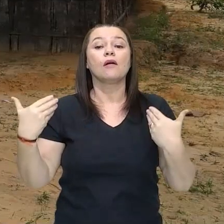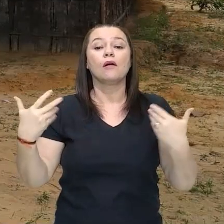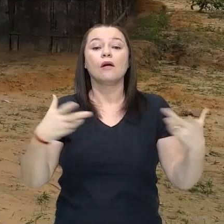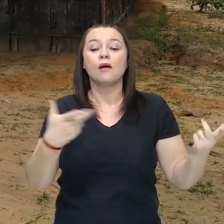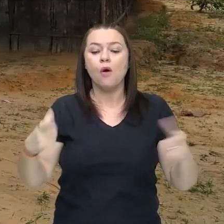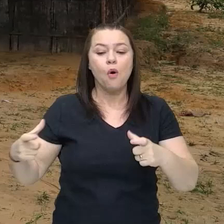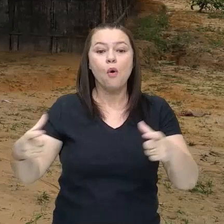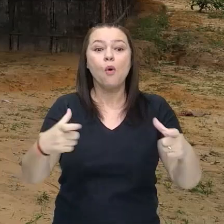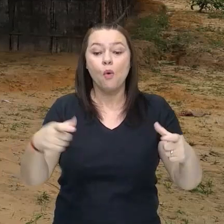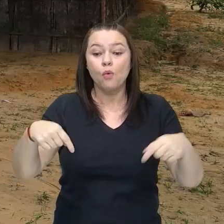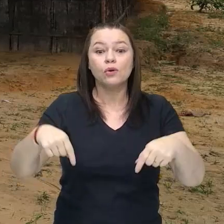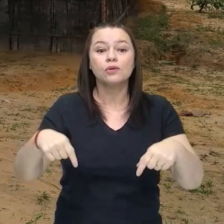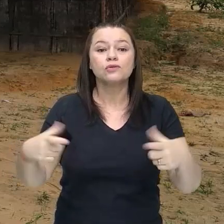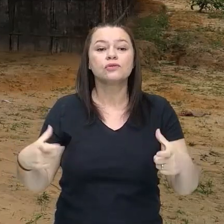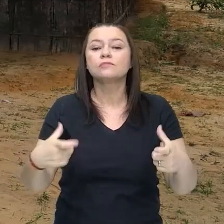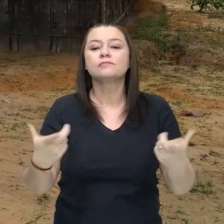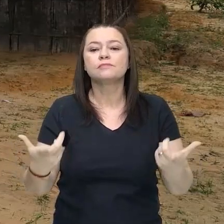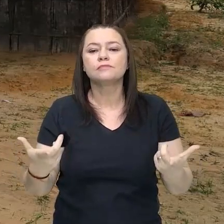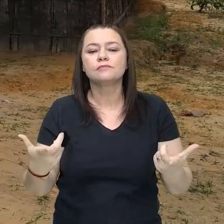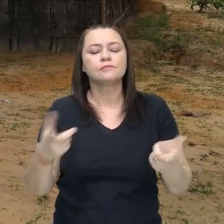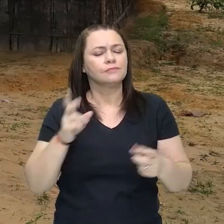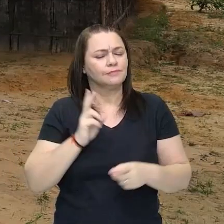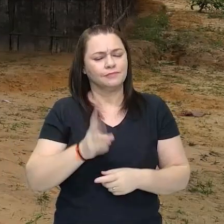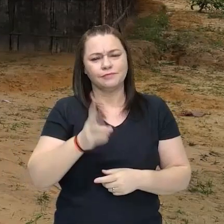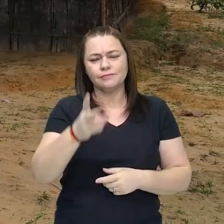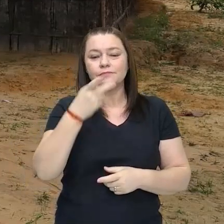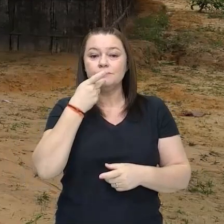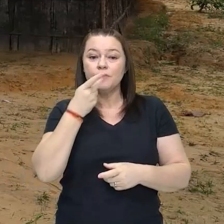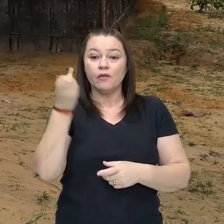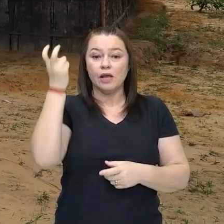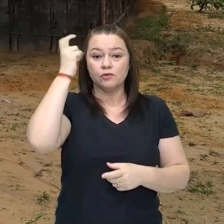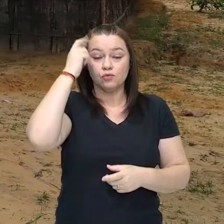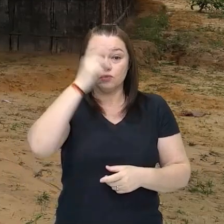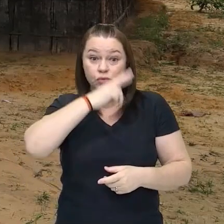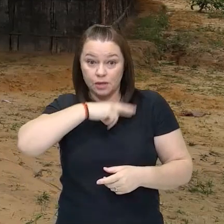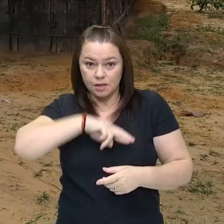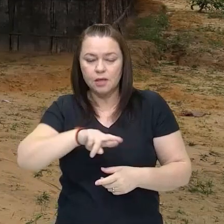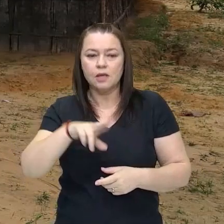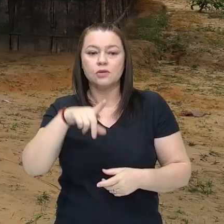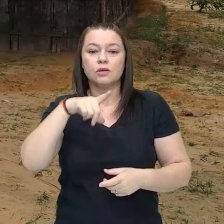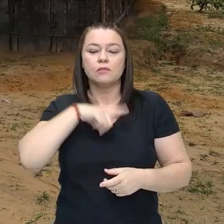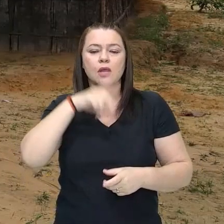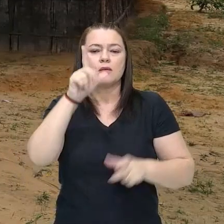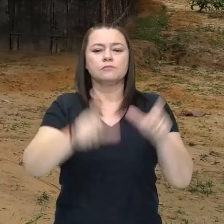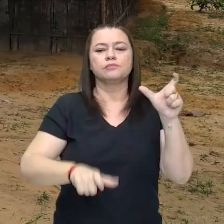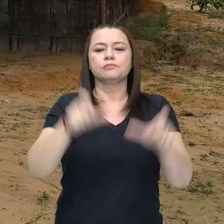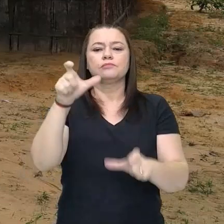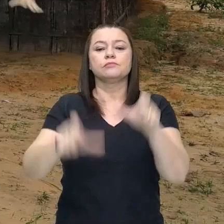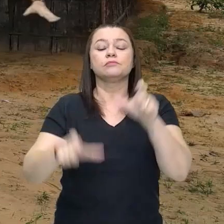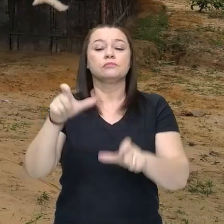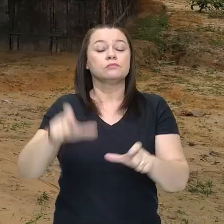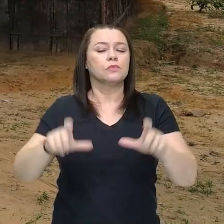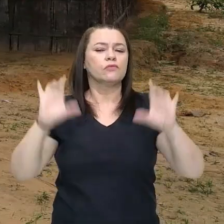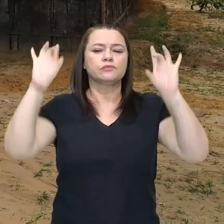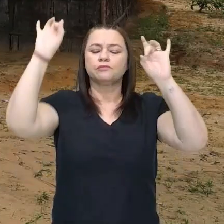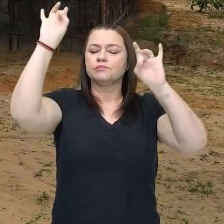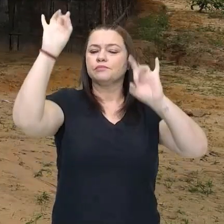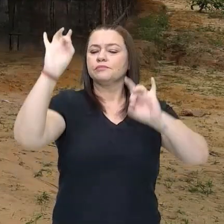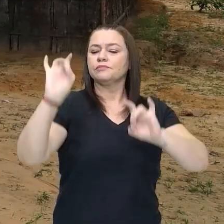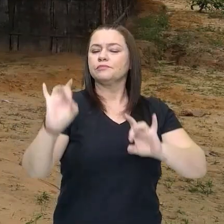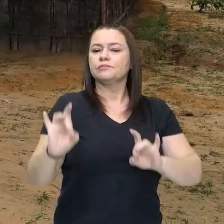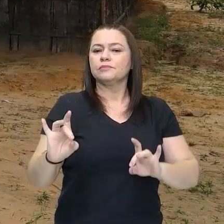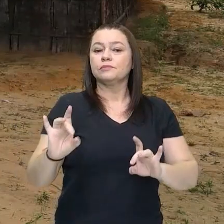Olha aonde nós estamos. Toda vez que eu falar de cultura e religião, tem um povo muito especial, o povo aqui da nossa